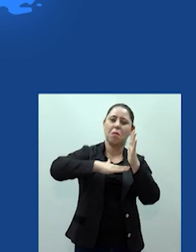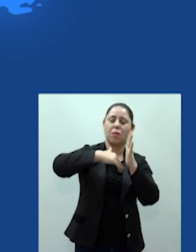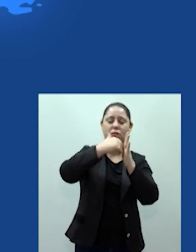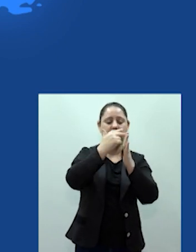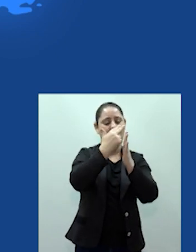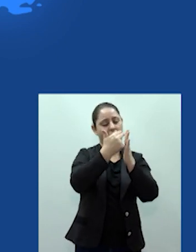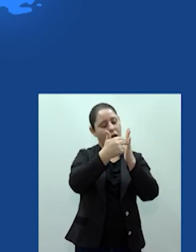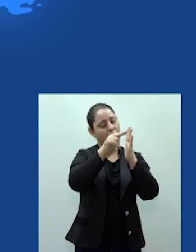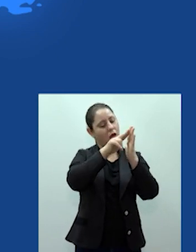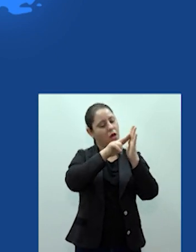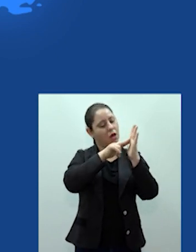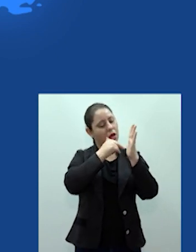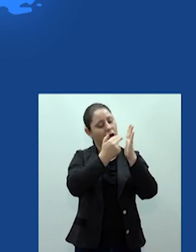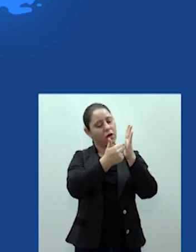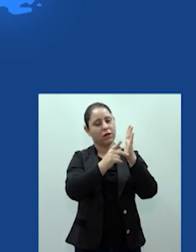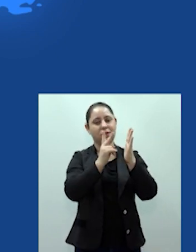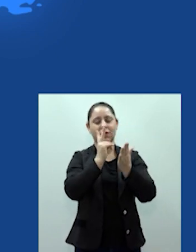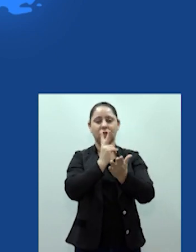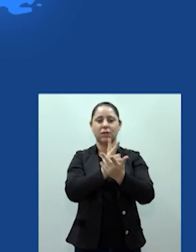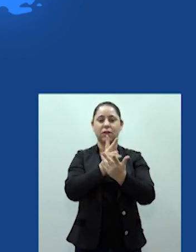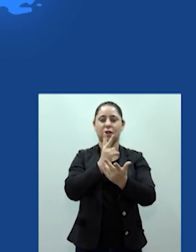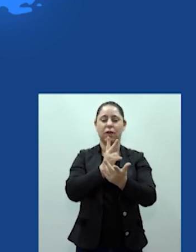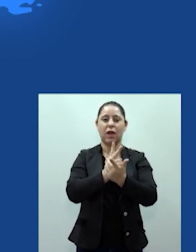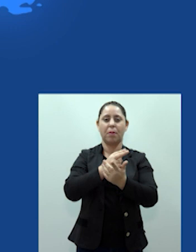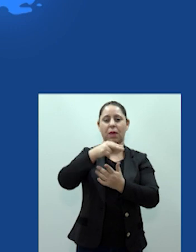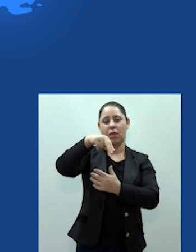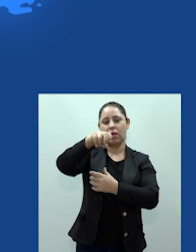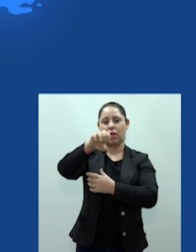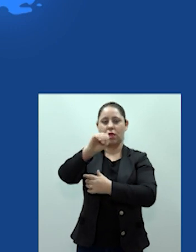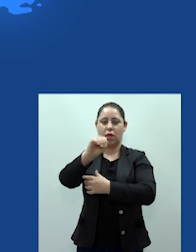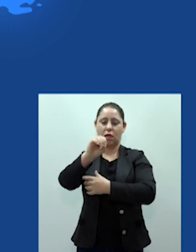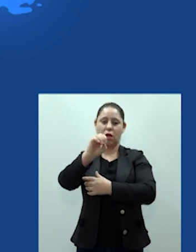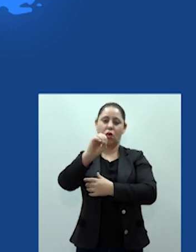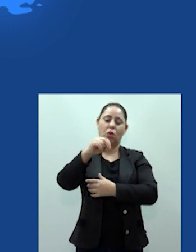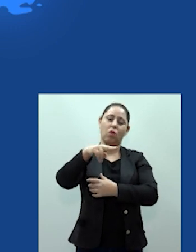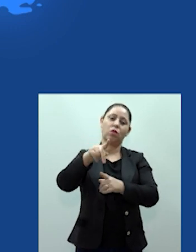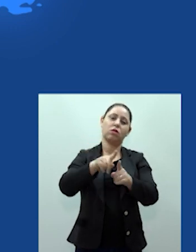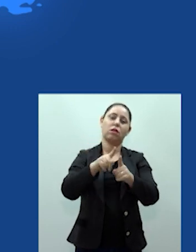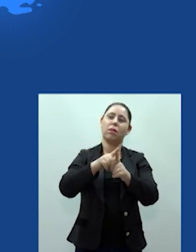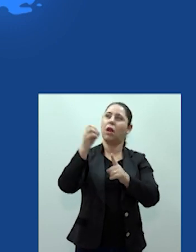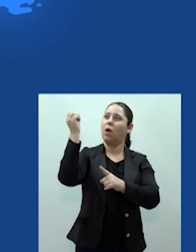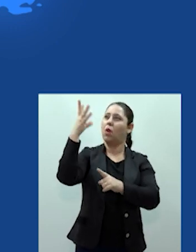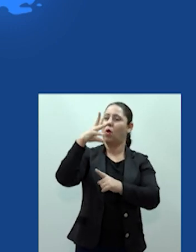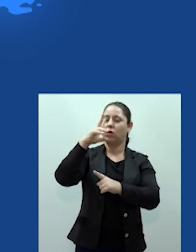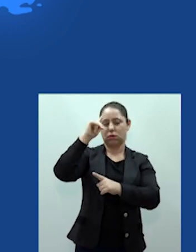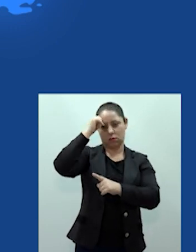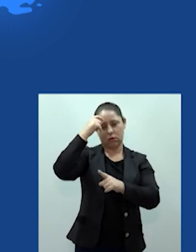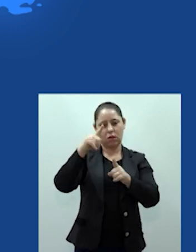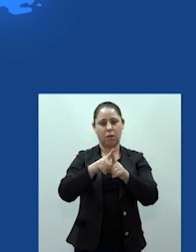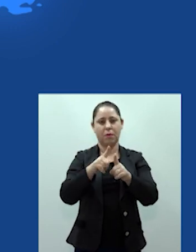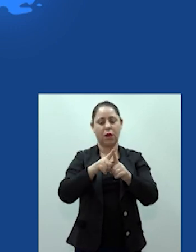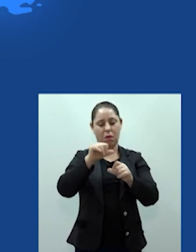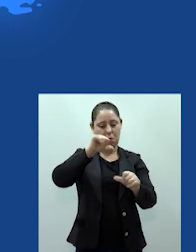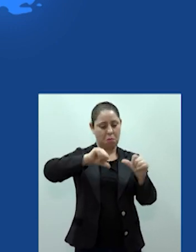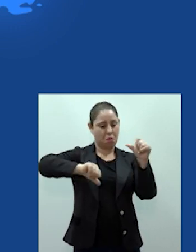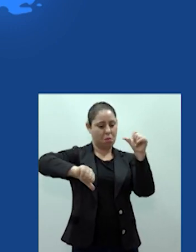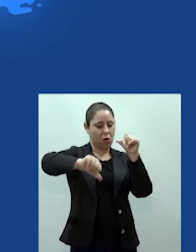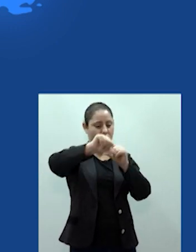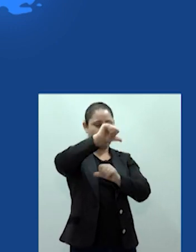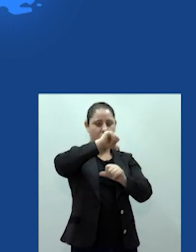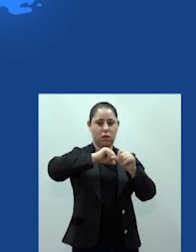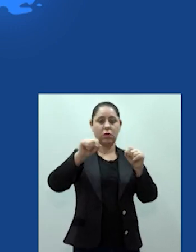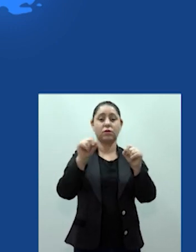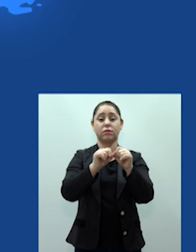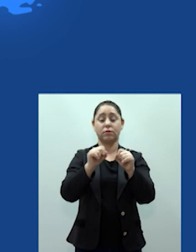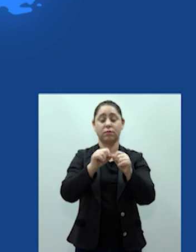pintura nessa vibe mais psicodélica, que eu sempre gostei muito de trabalhar com neon, e trabalhar com a luz negra. Eu achava muito interessante essa mudança